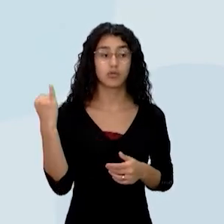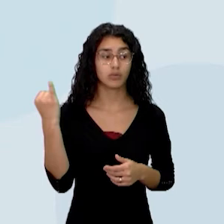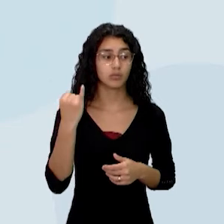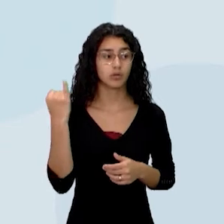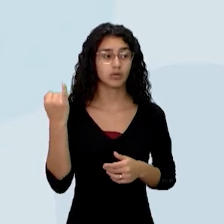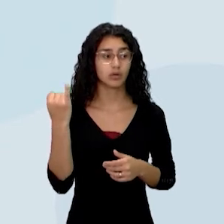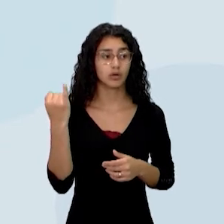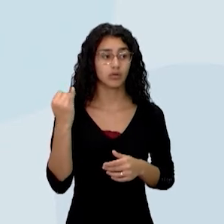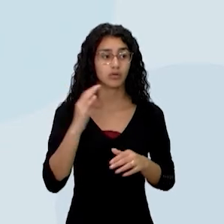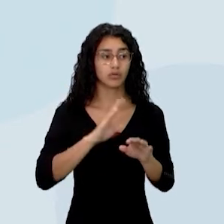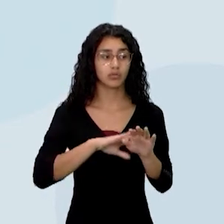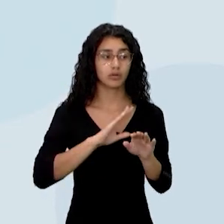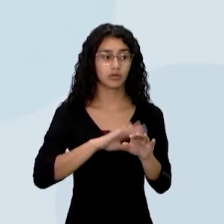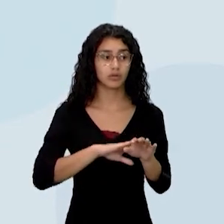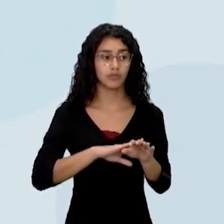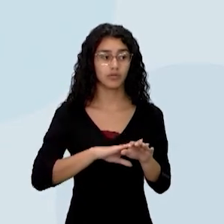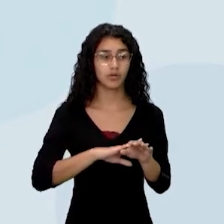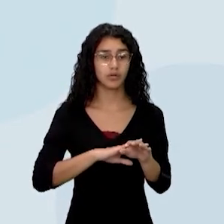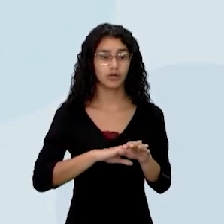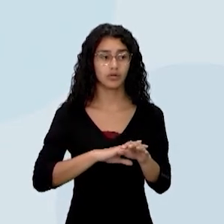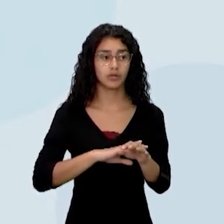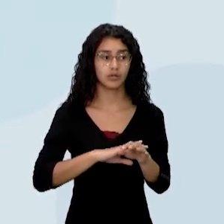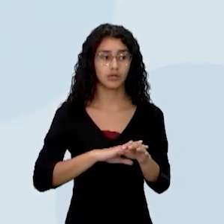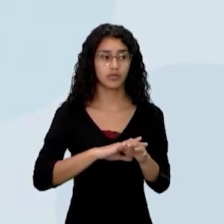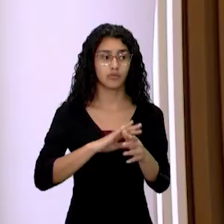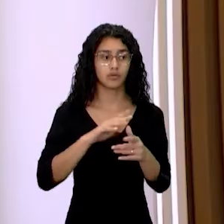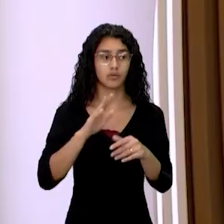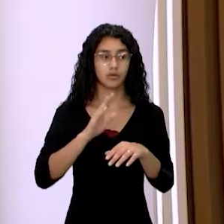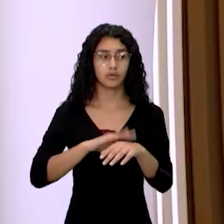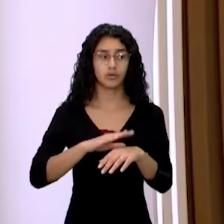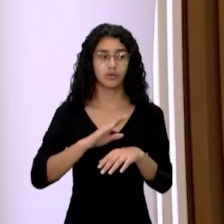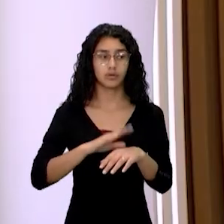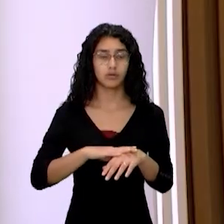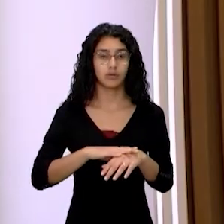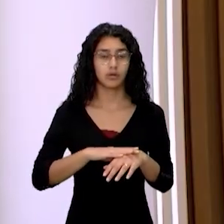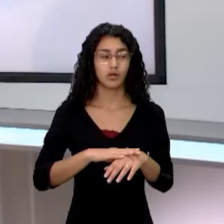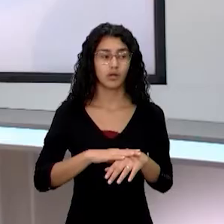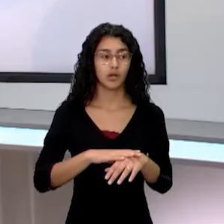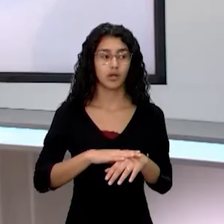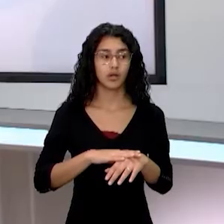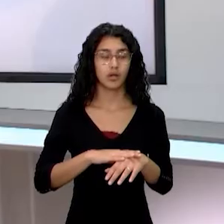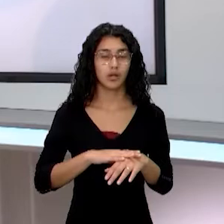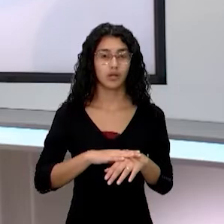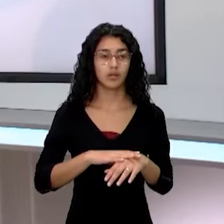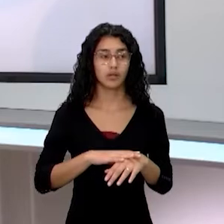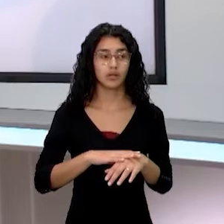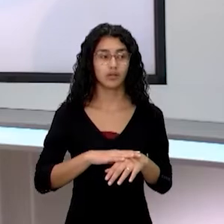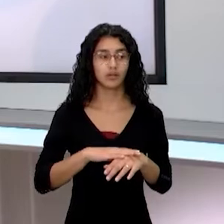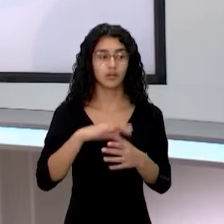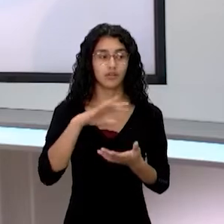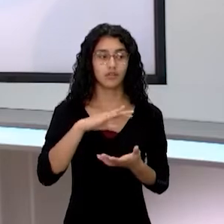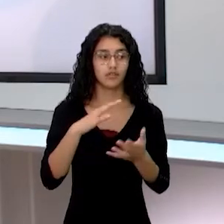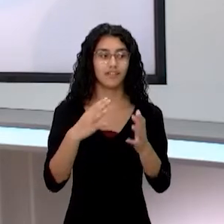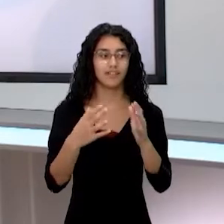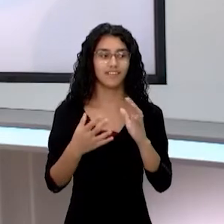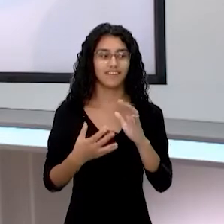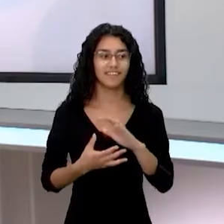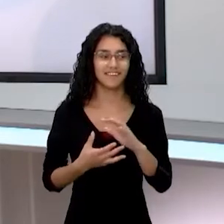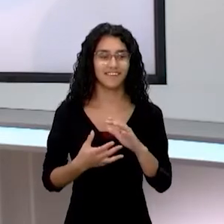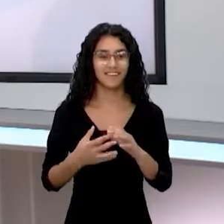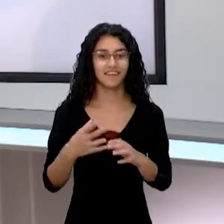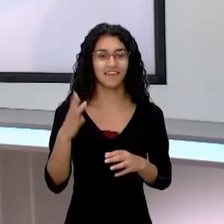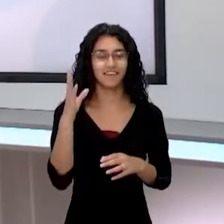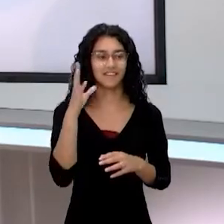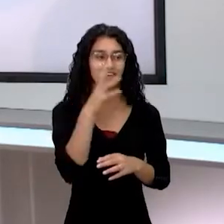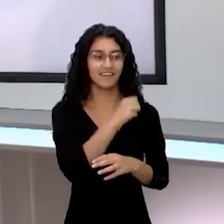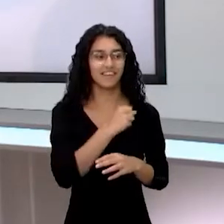0? Se a gravidade for Isso, 0. Isso aí. Olha a Brita, tô